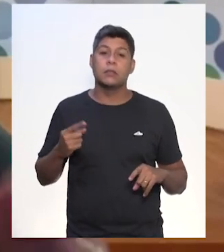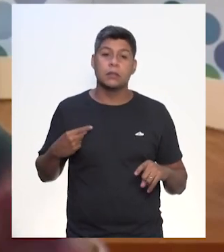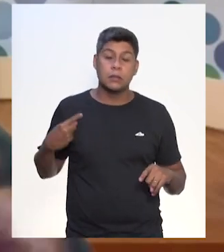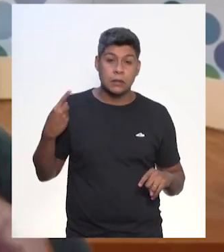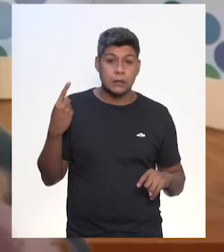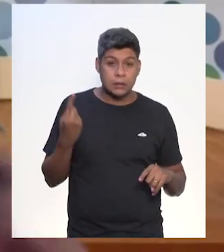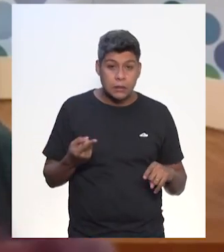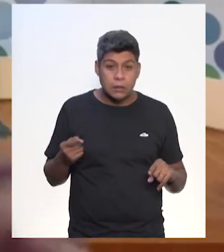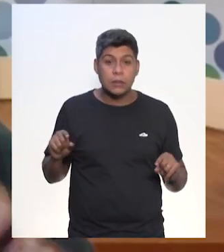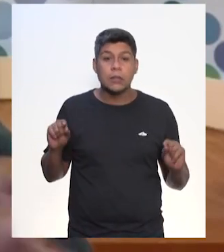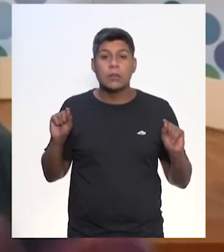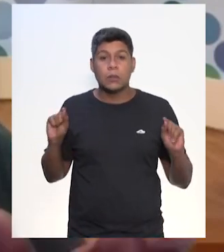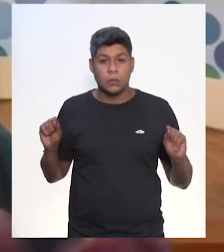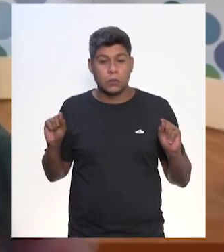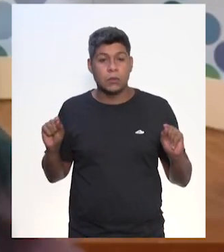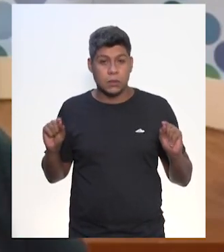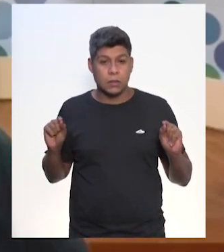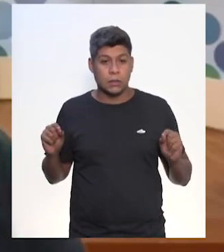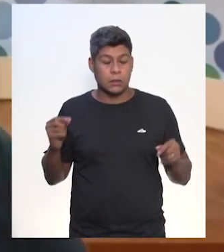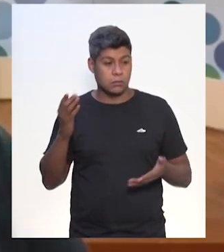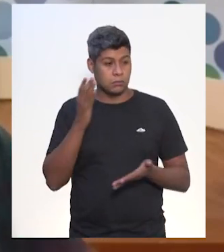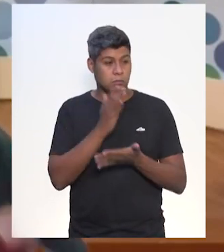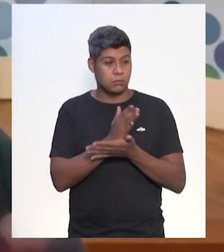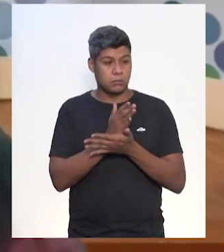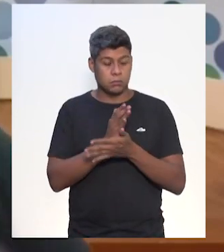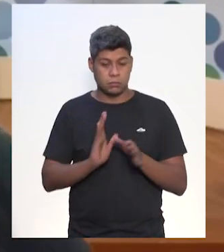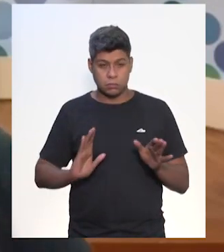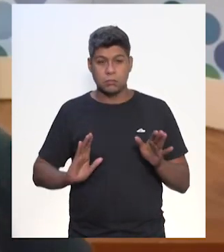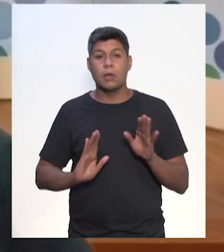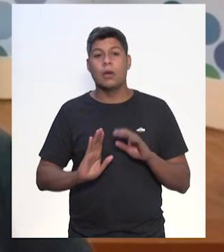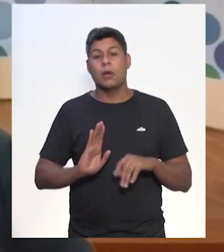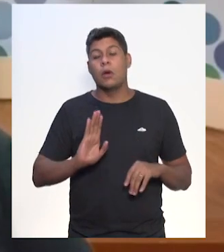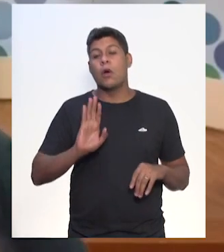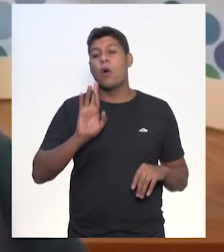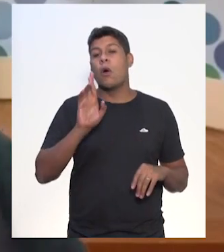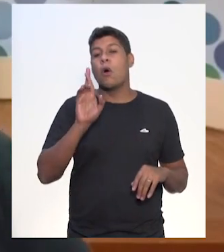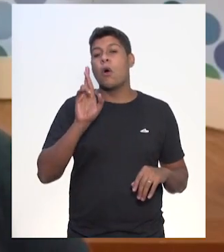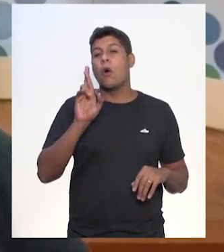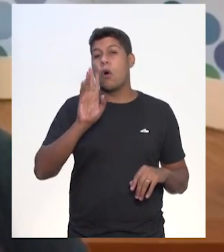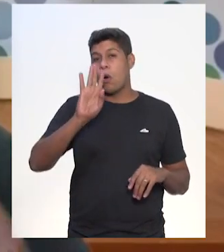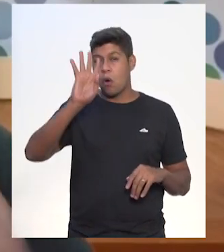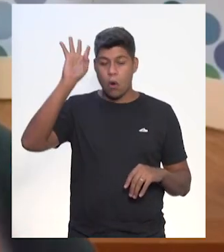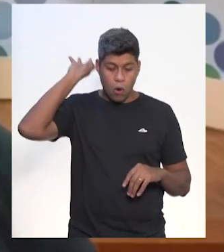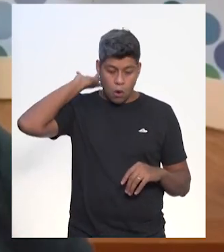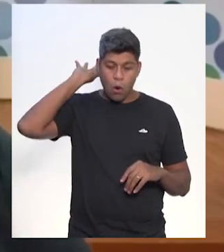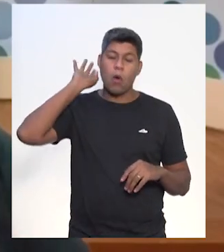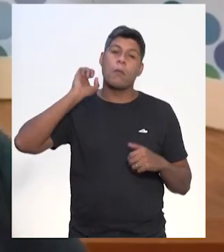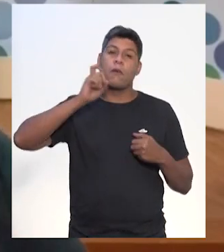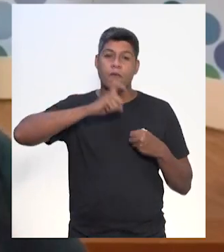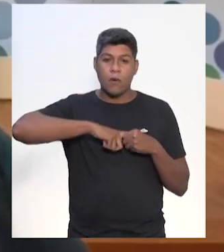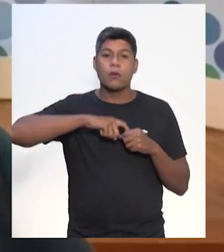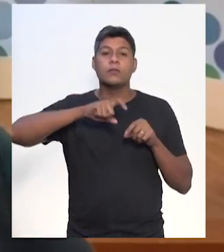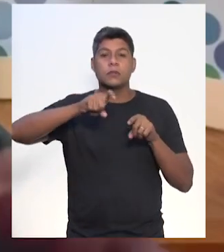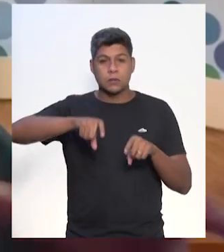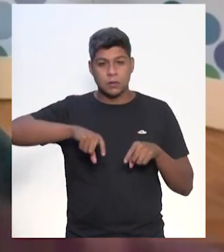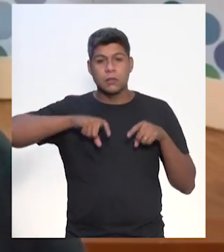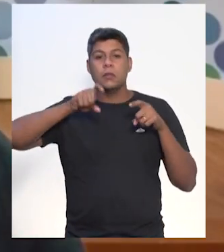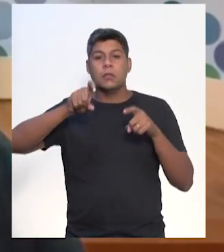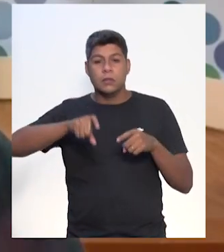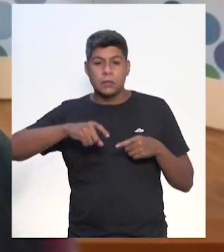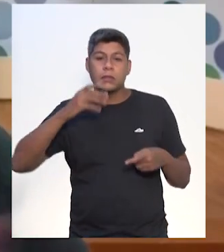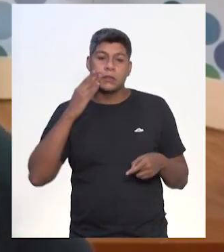né, com a derrubada aí do Império Romano, entra o feudalismo, aí volta para a área rural, né? Aí